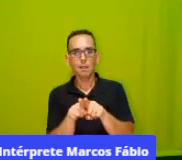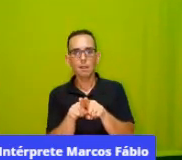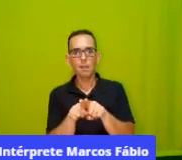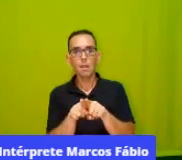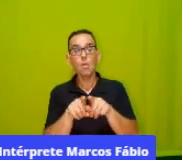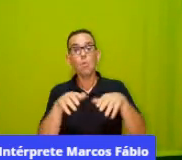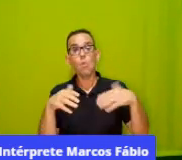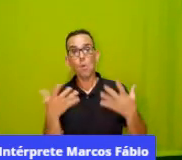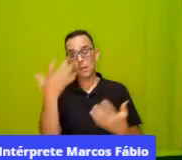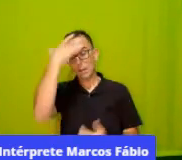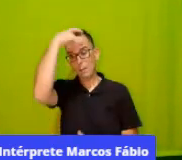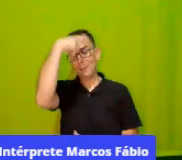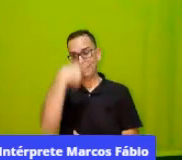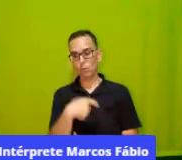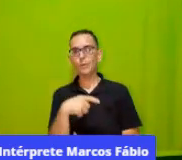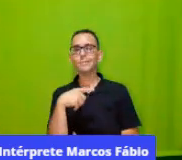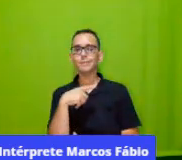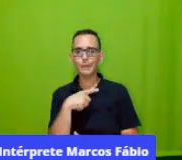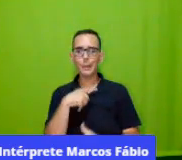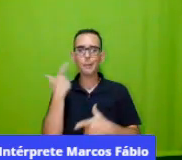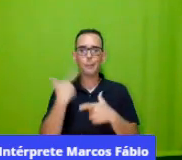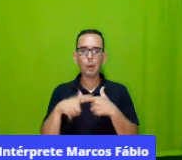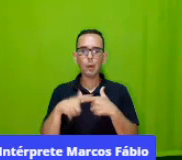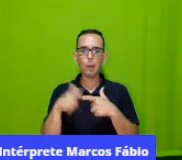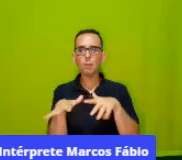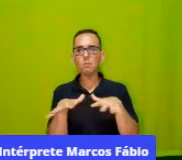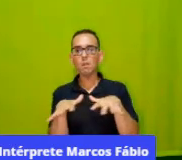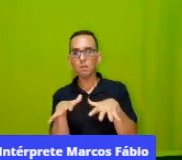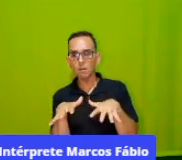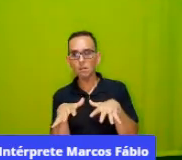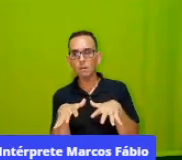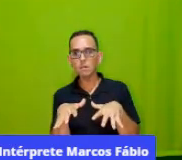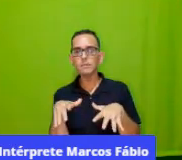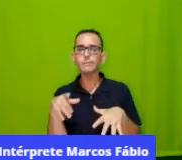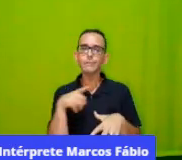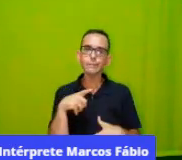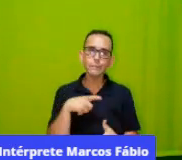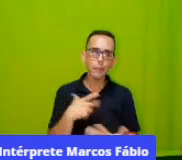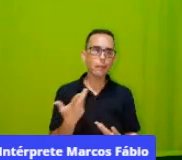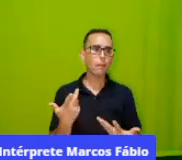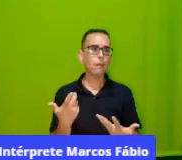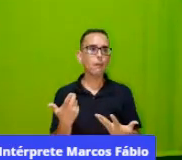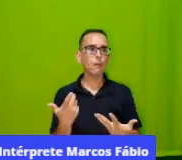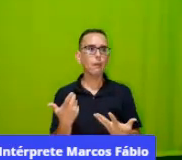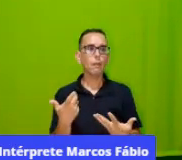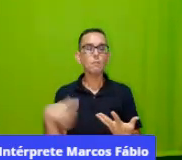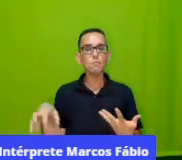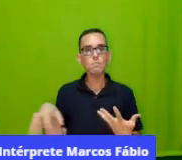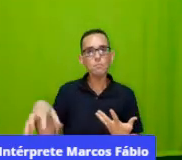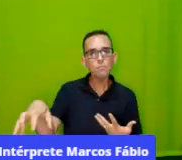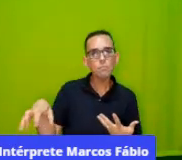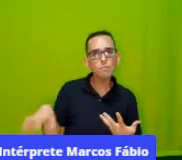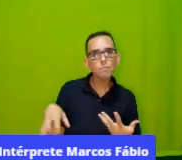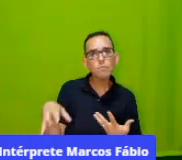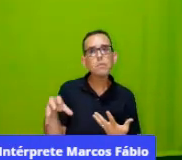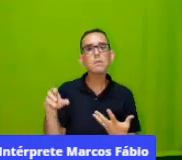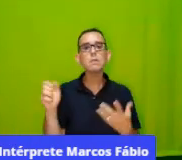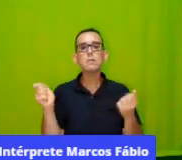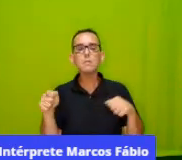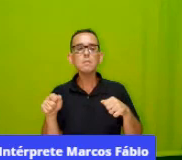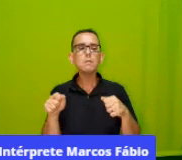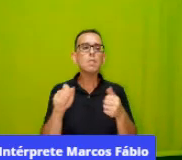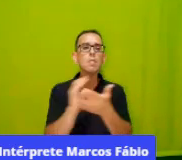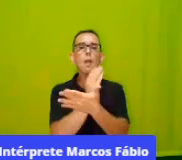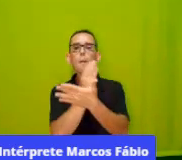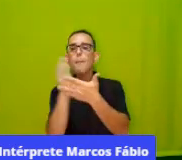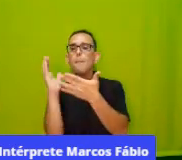tem déficit motor, mais leves, né? Uma adaptação no volante, uma adaptação no câmbio. Então, depende do que a